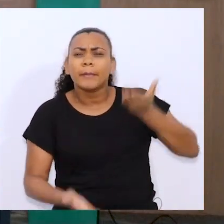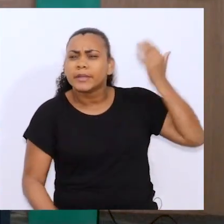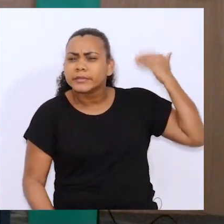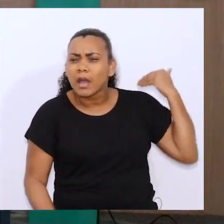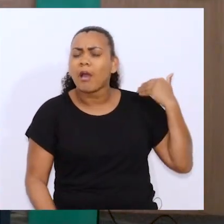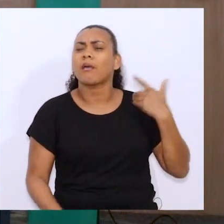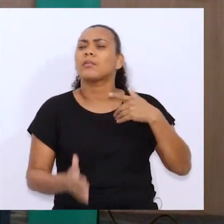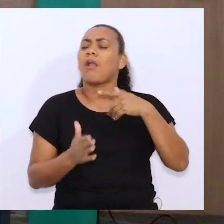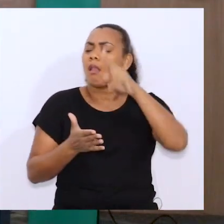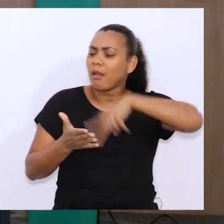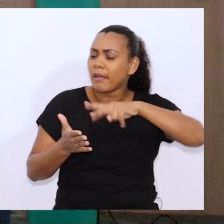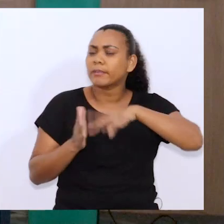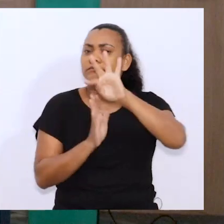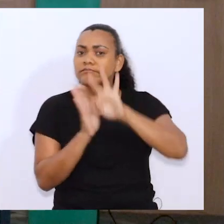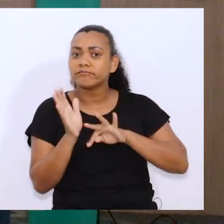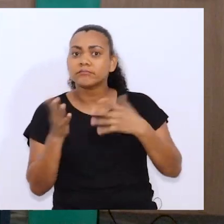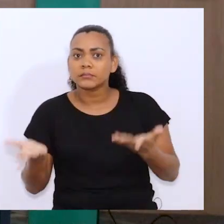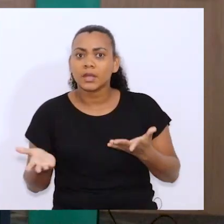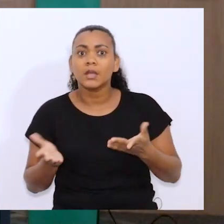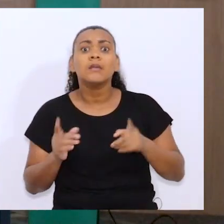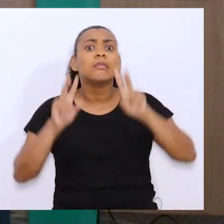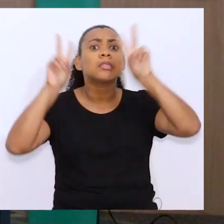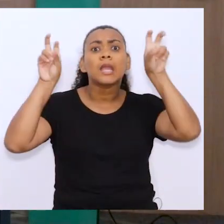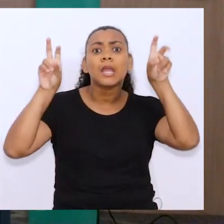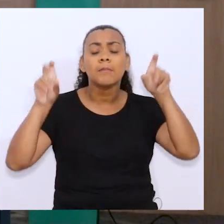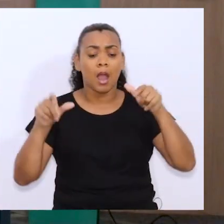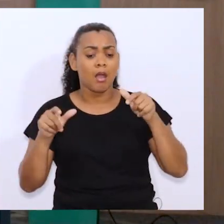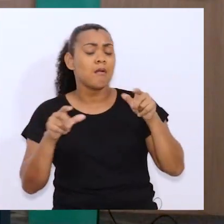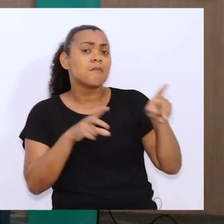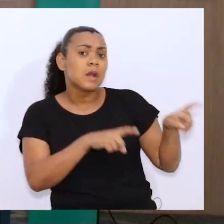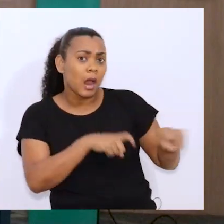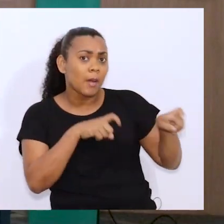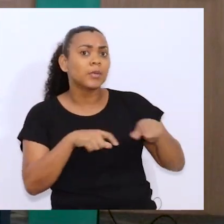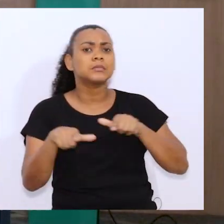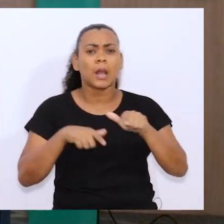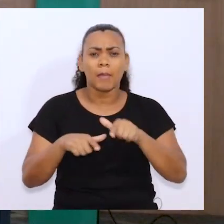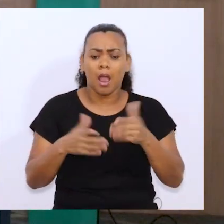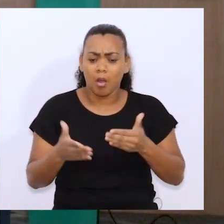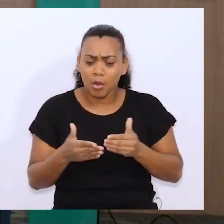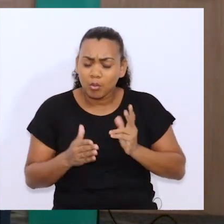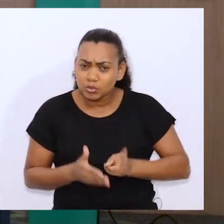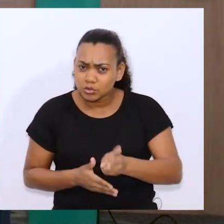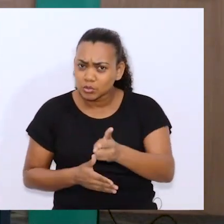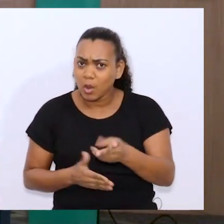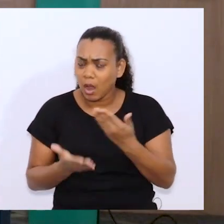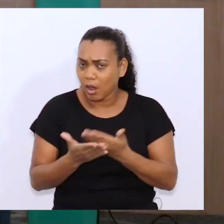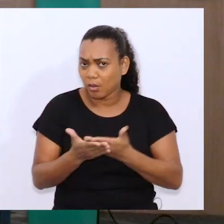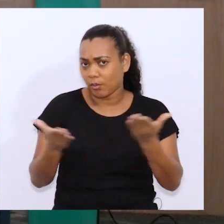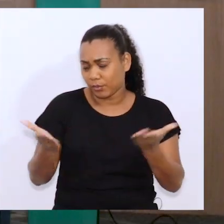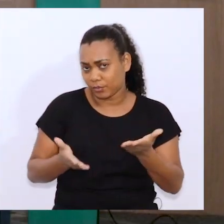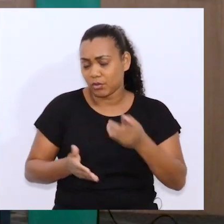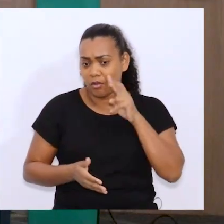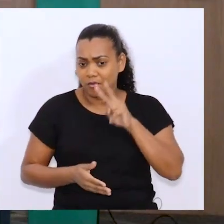lemos e interpretamos um texto sobre o tema Campo e Trabalho, tema que daremos continuidade na aula de hoje. E